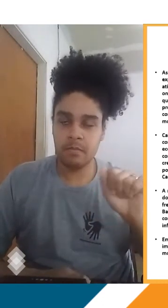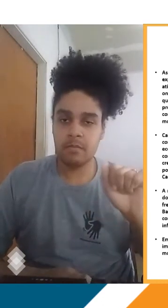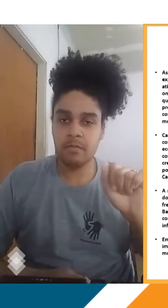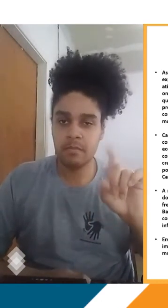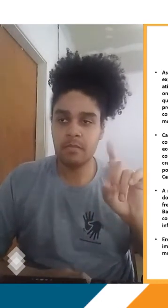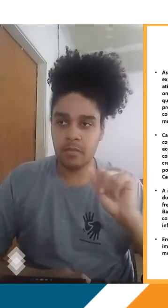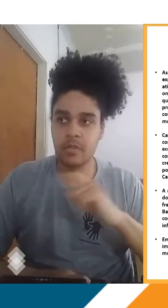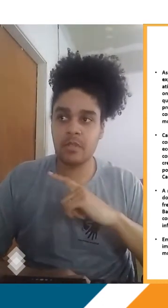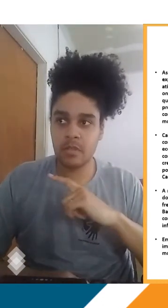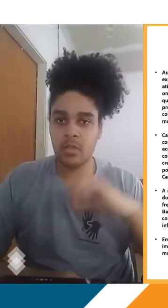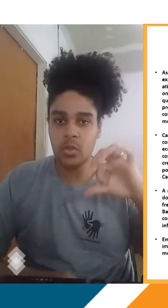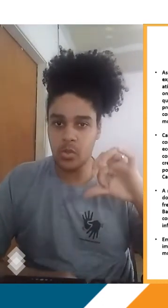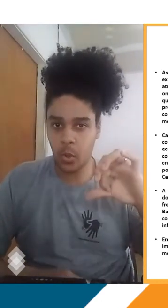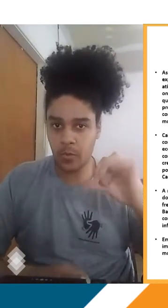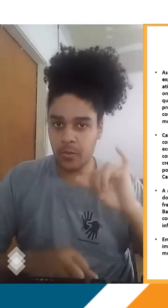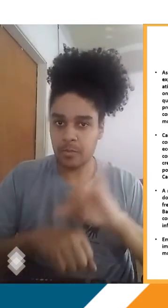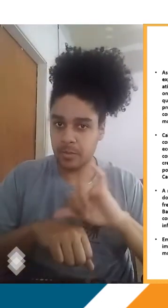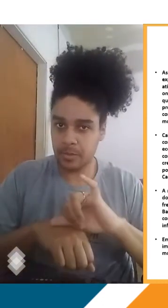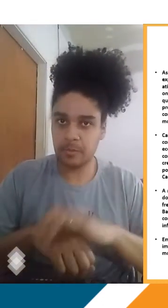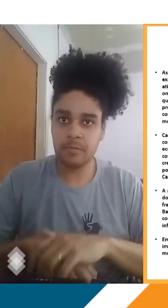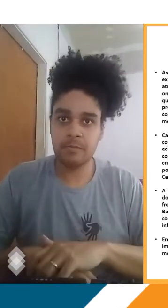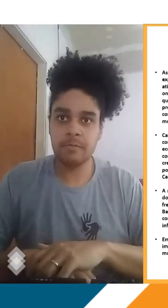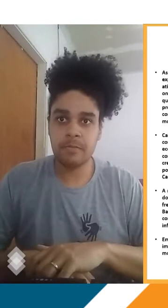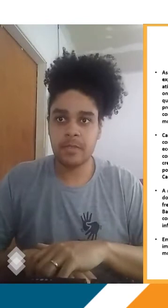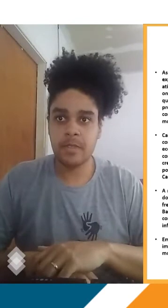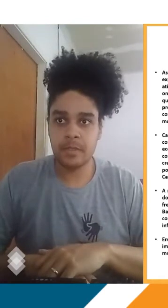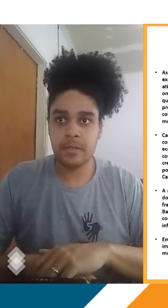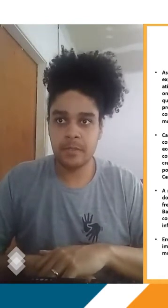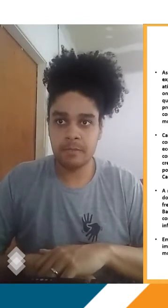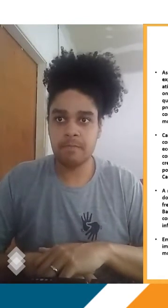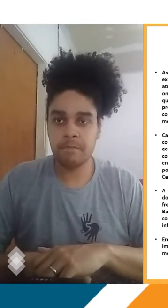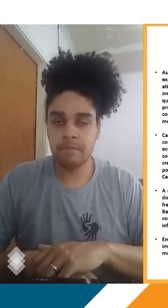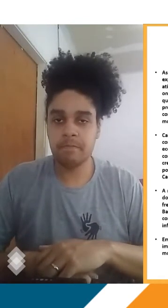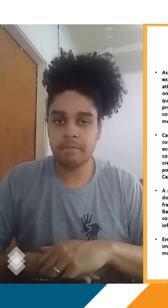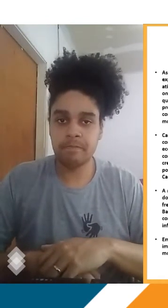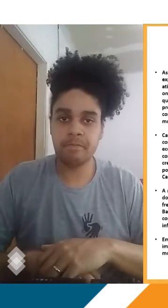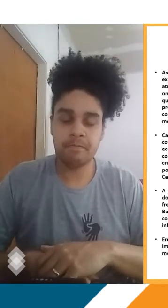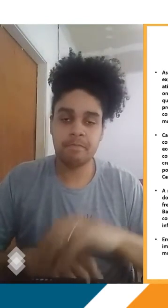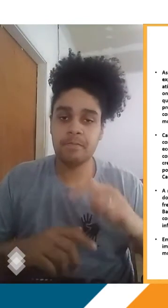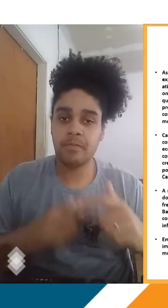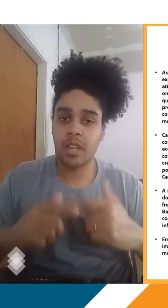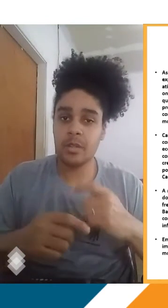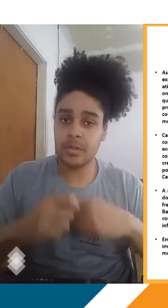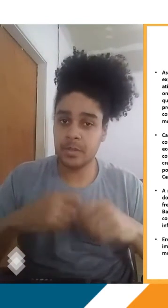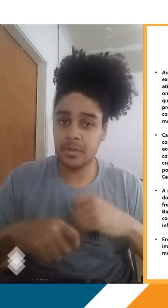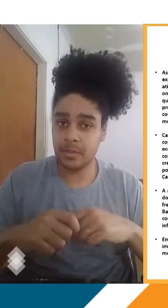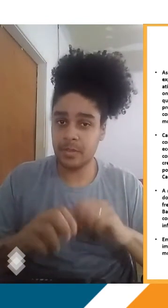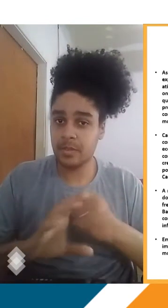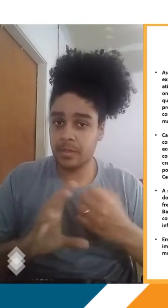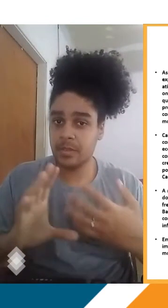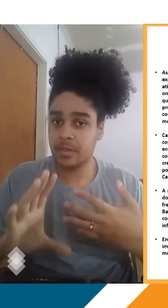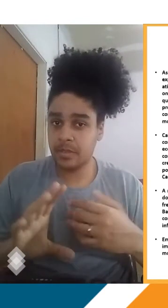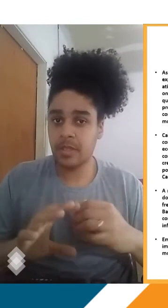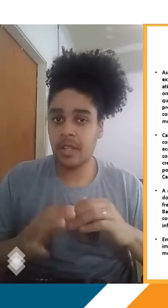abrange 3,7% da população do estado do Rio de Janeiro. É a quarta região com menor percentual de população urbana. As atividades